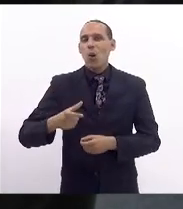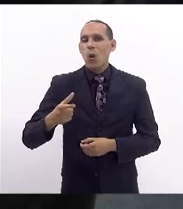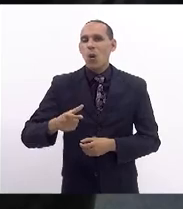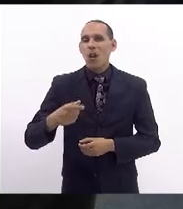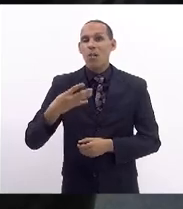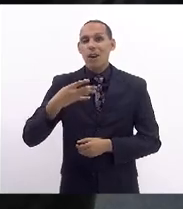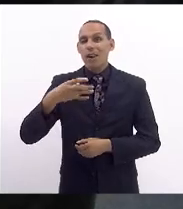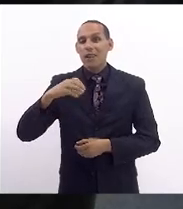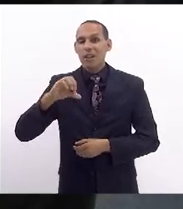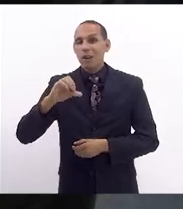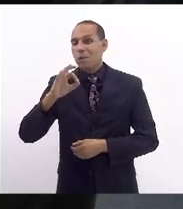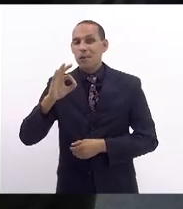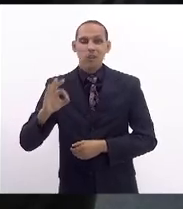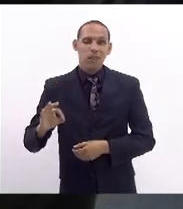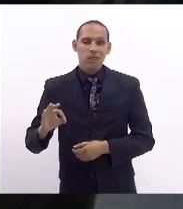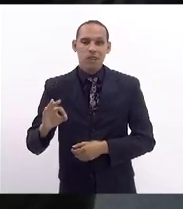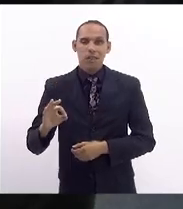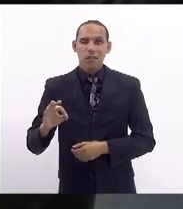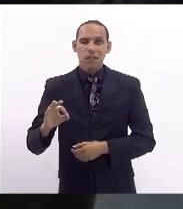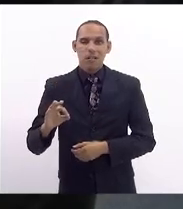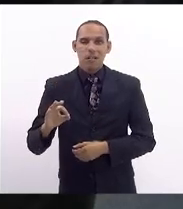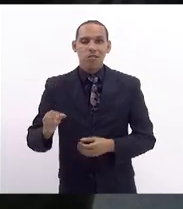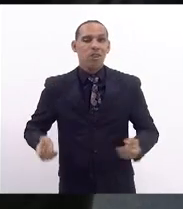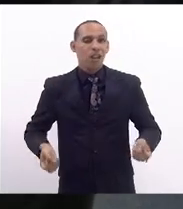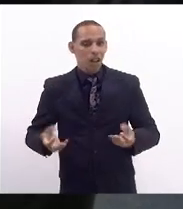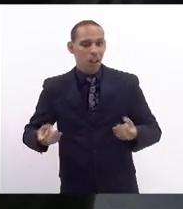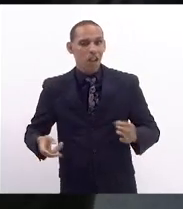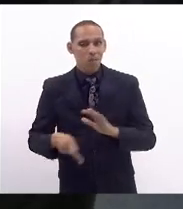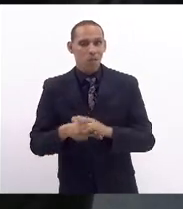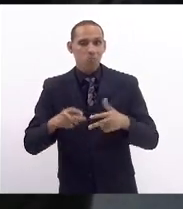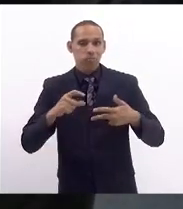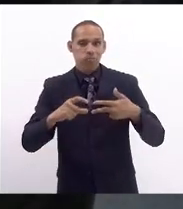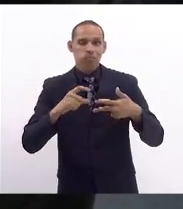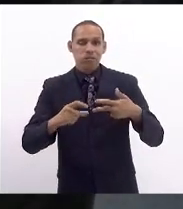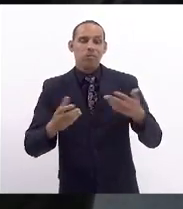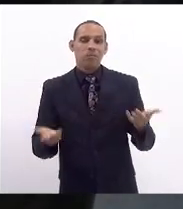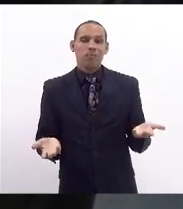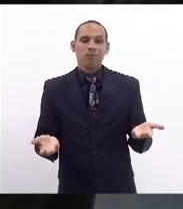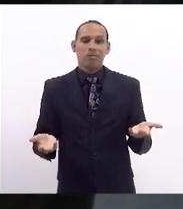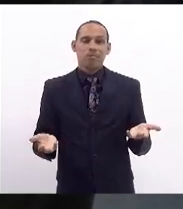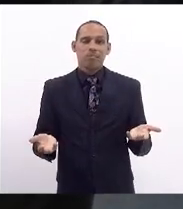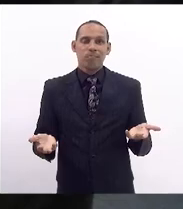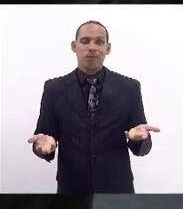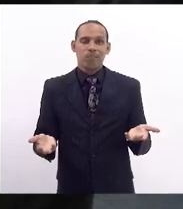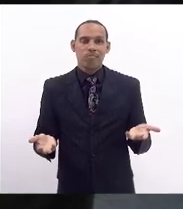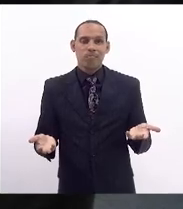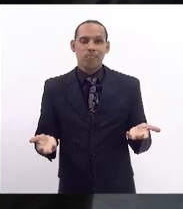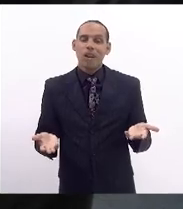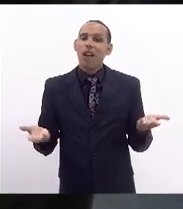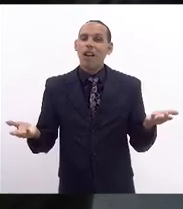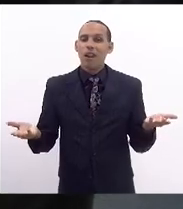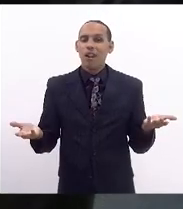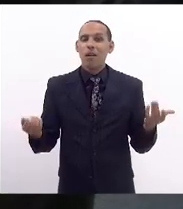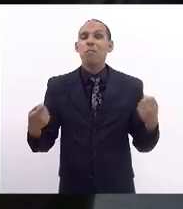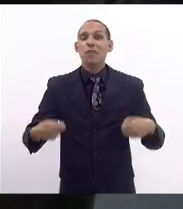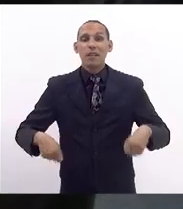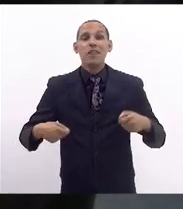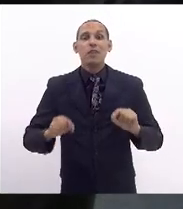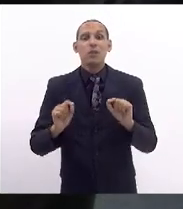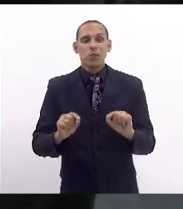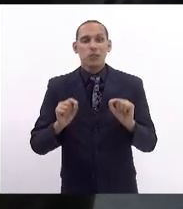Quarenta e nove porcento dos gastos do executivo e ela teria que ter